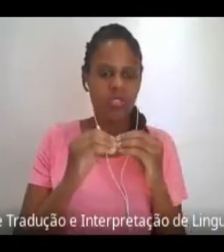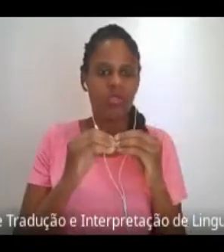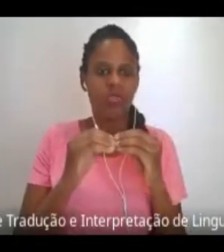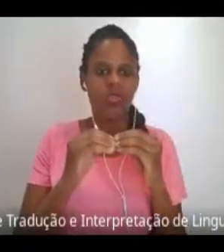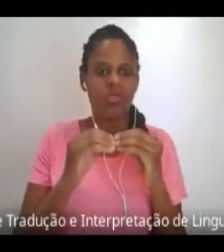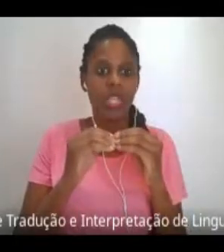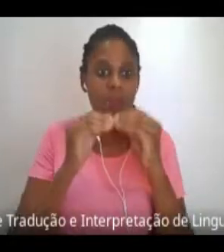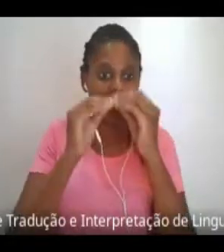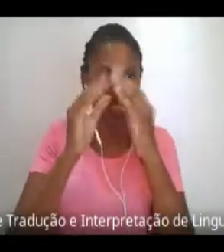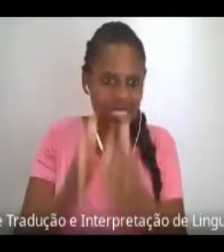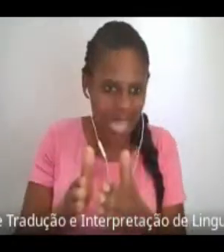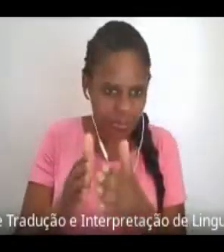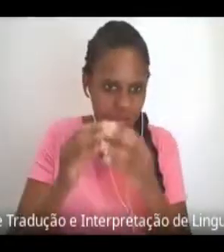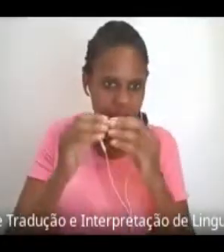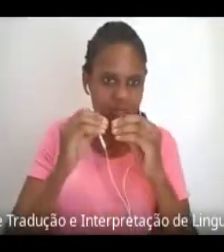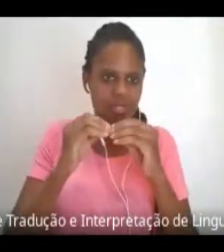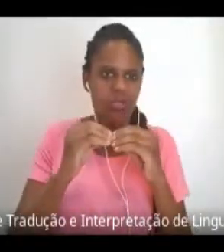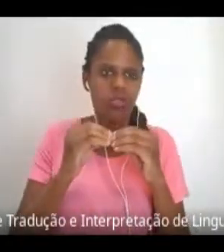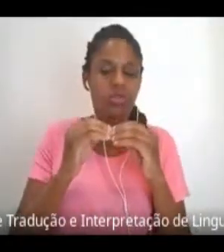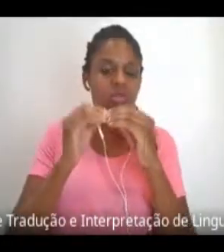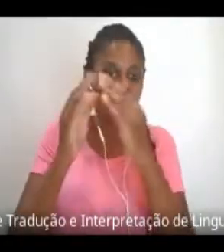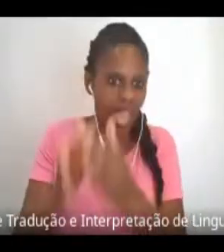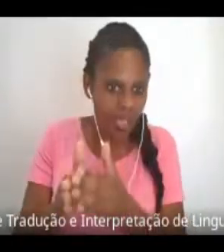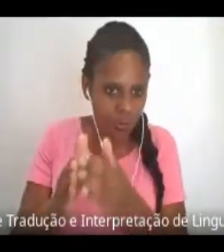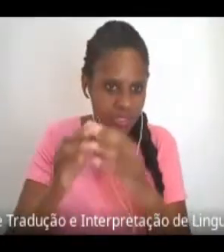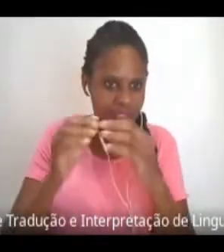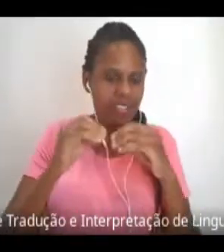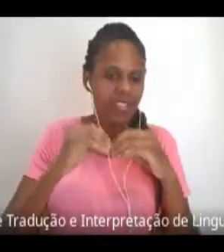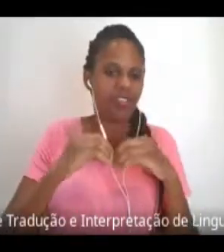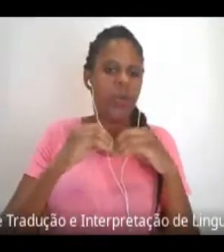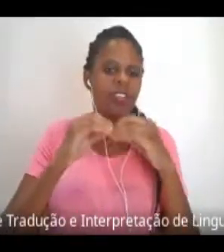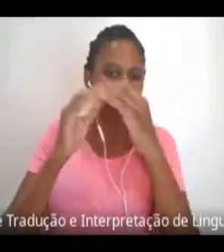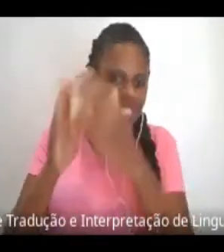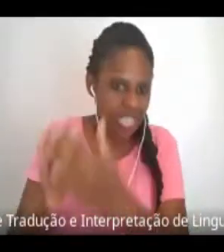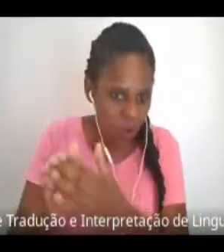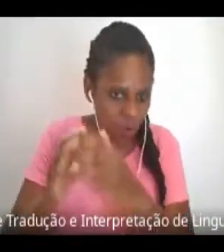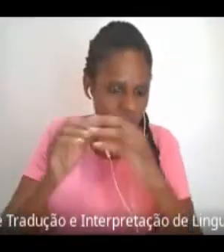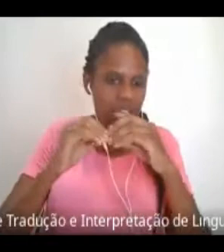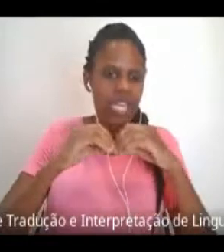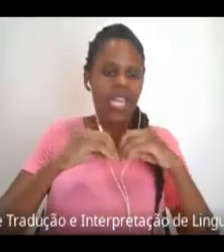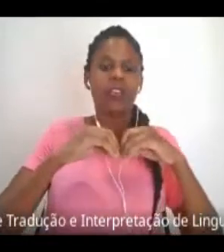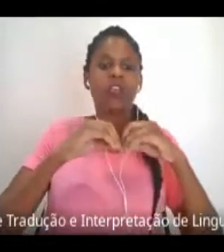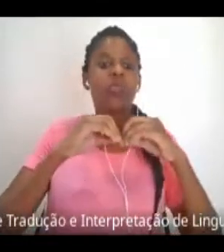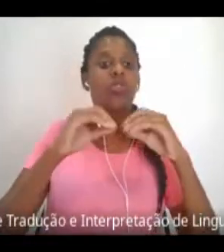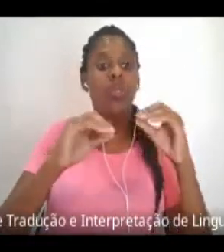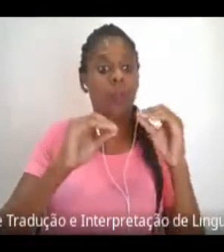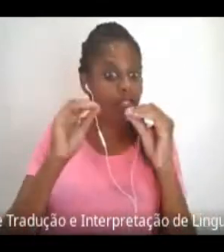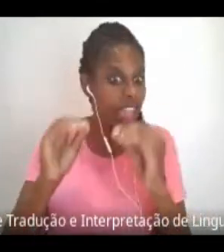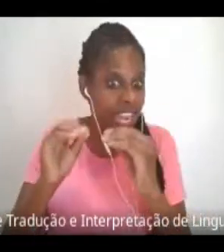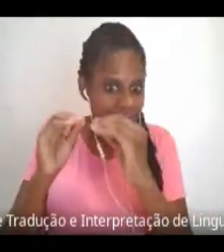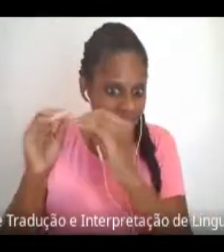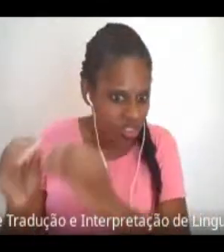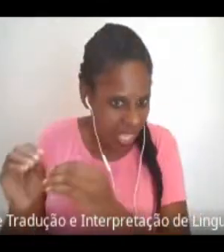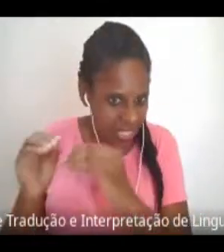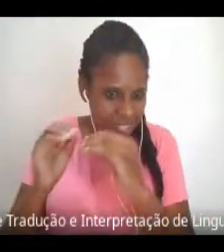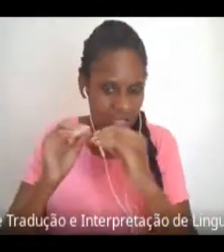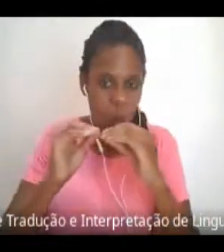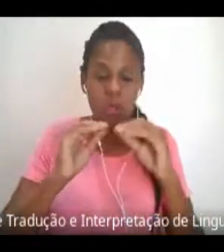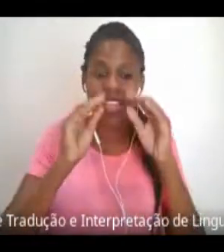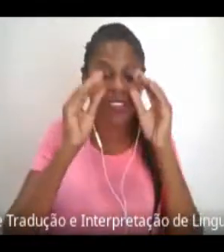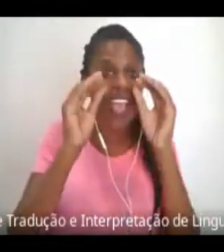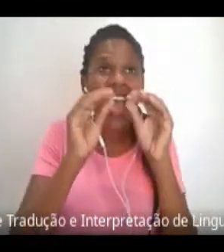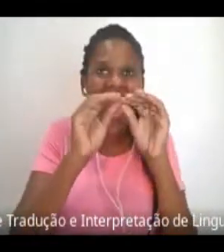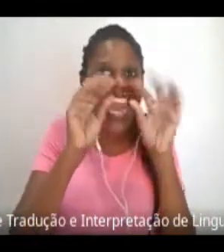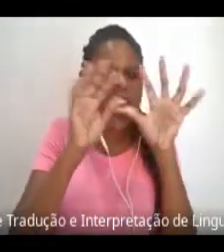oralizados, existem surdos implantados, existem surdos cegos, existem de baixa visão, surdos que preferem a legenda,